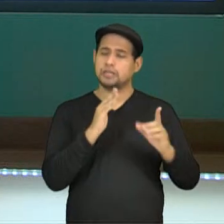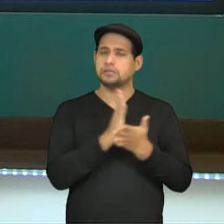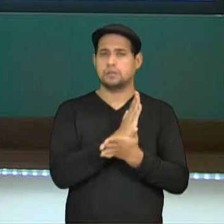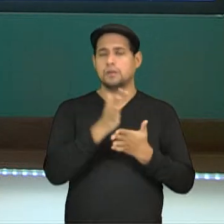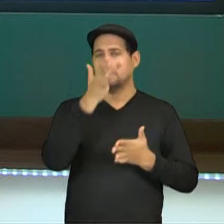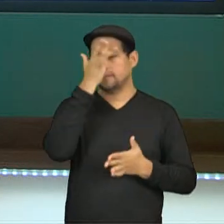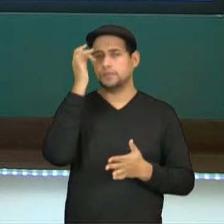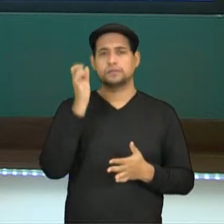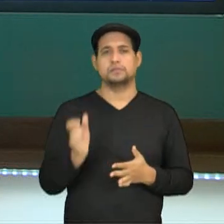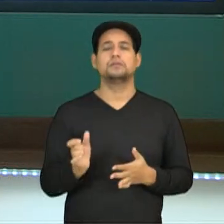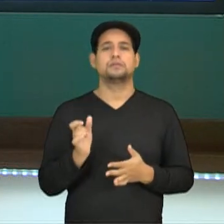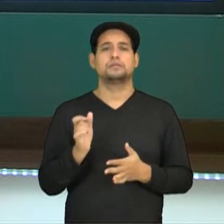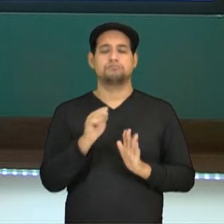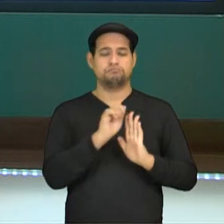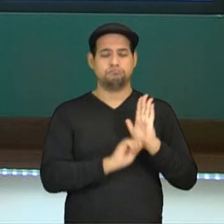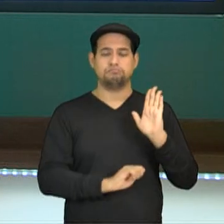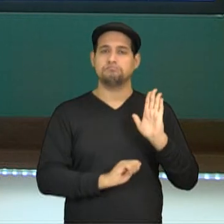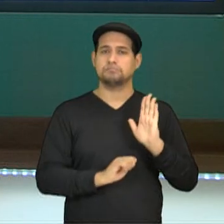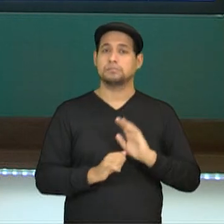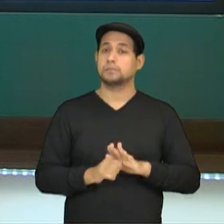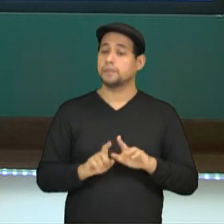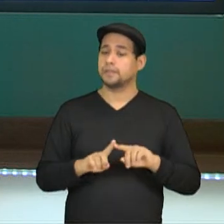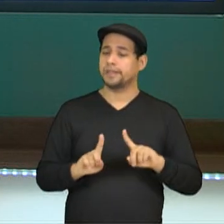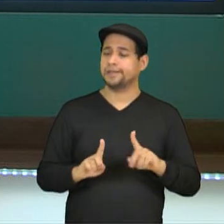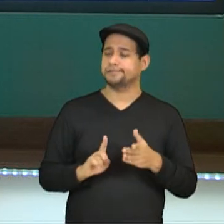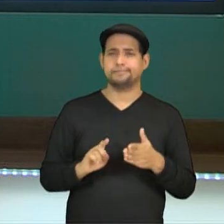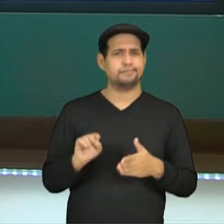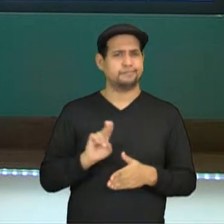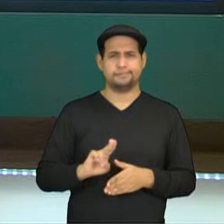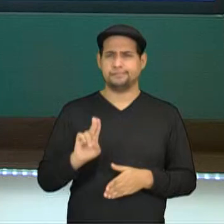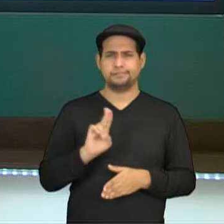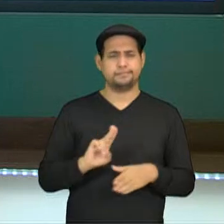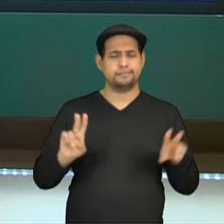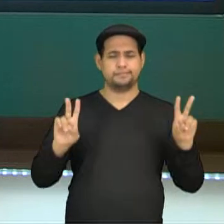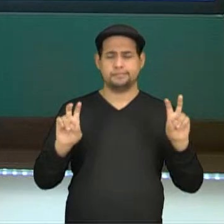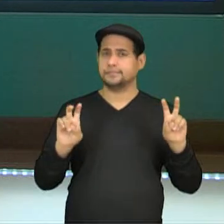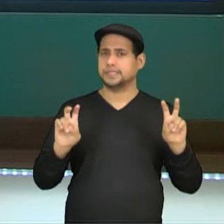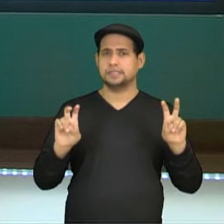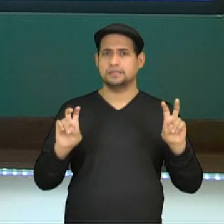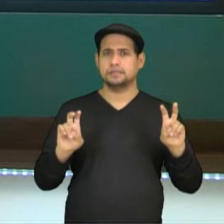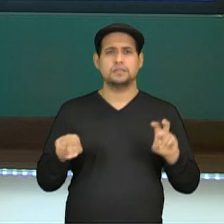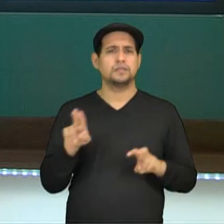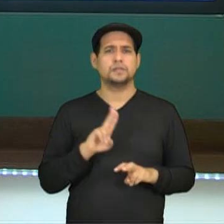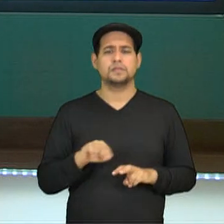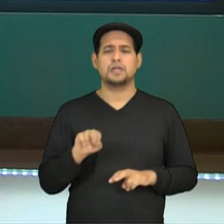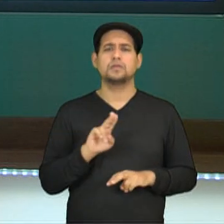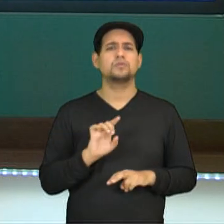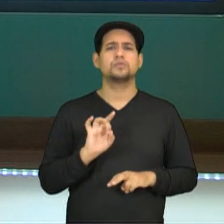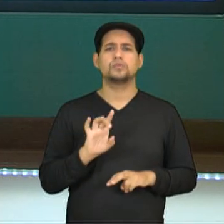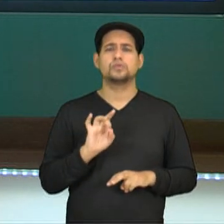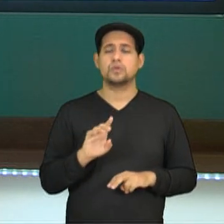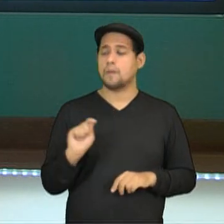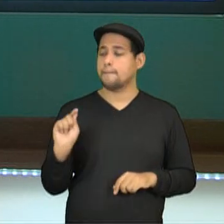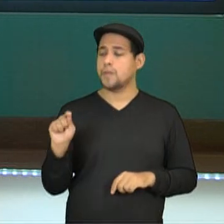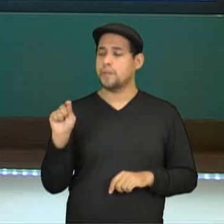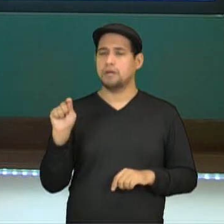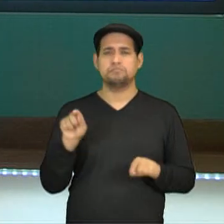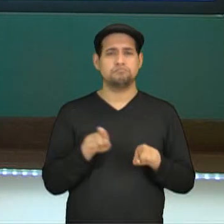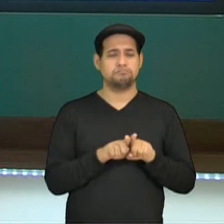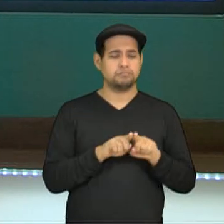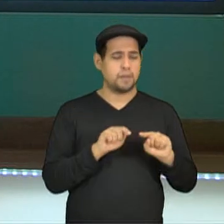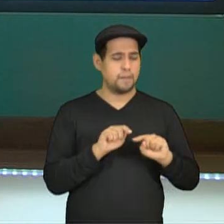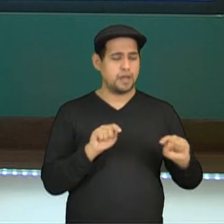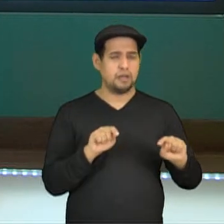alguém dentro de um texto, certo? Mas aqui não foram utilizadas as aspas, foi optado por utilizar-se os dois pontos, parágrafo